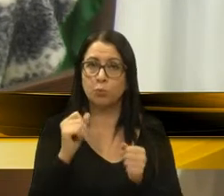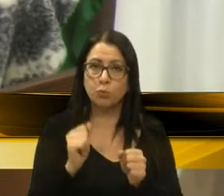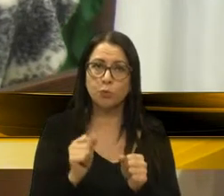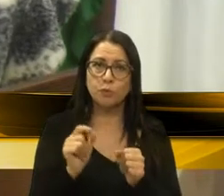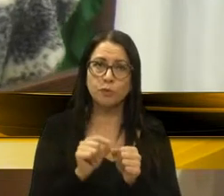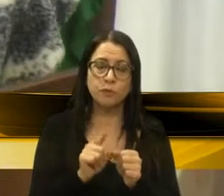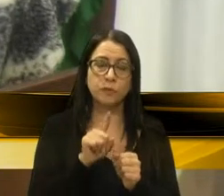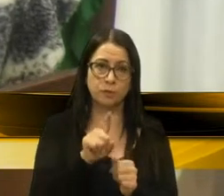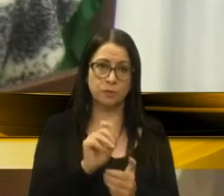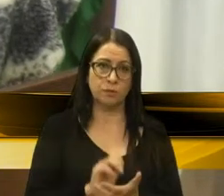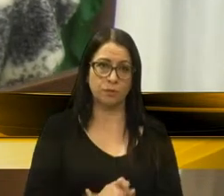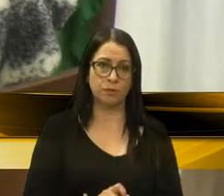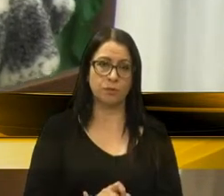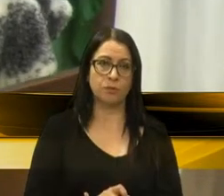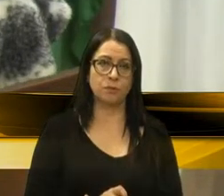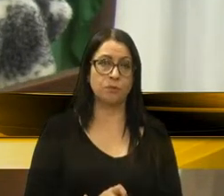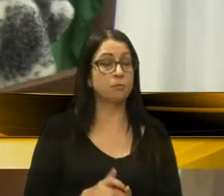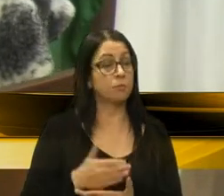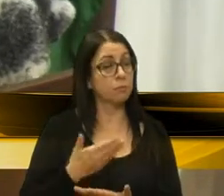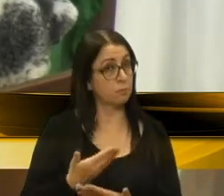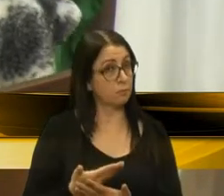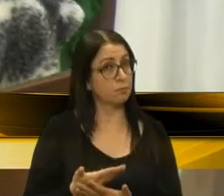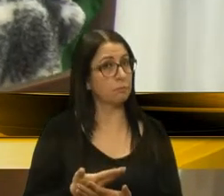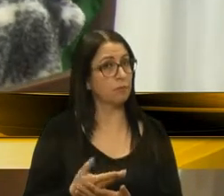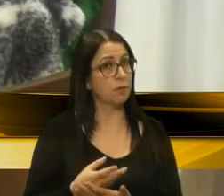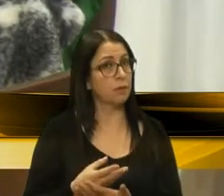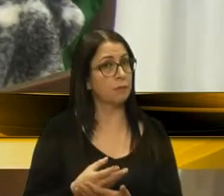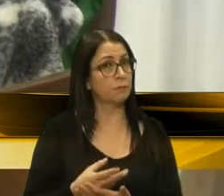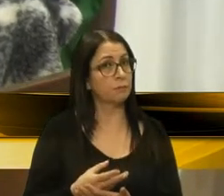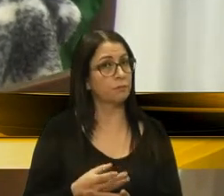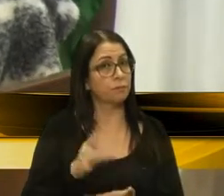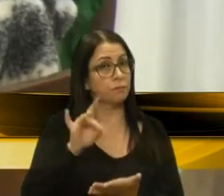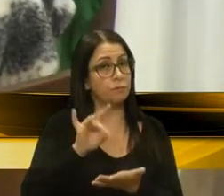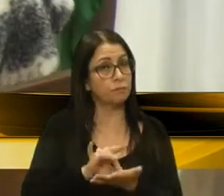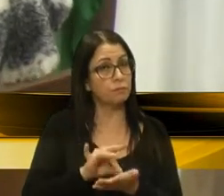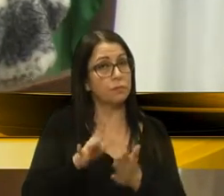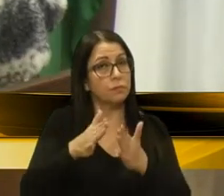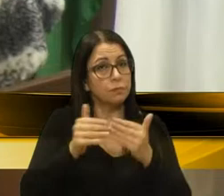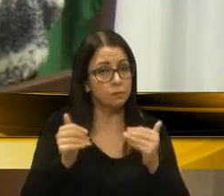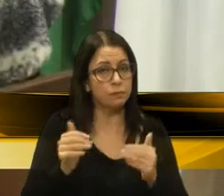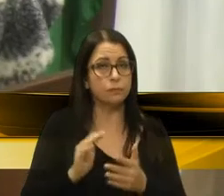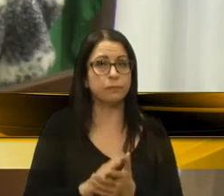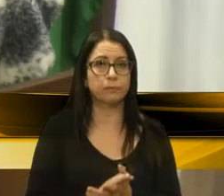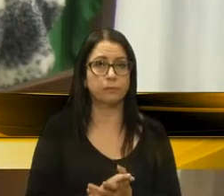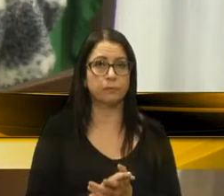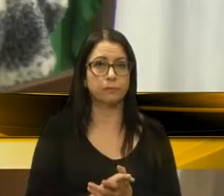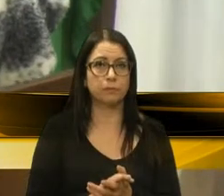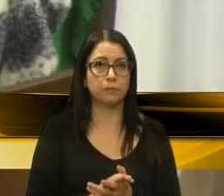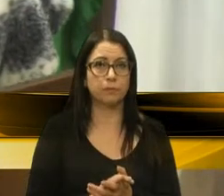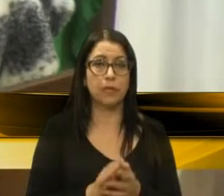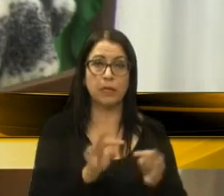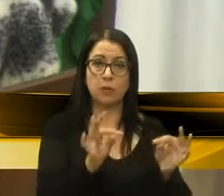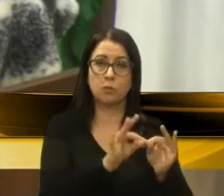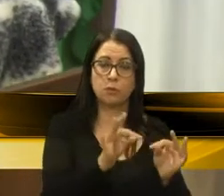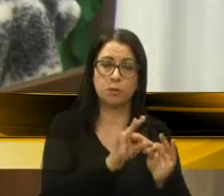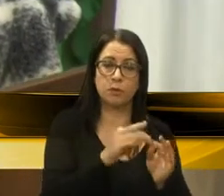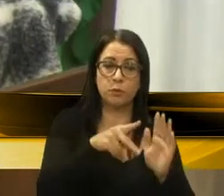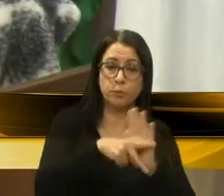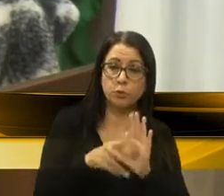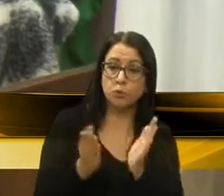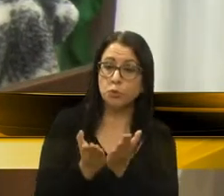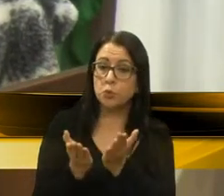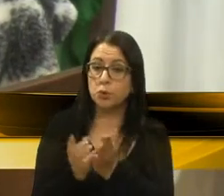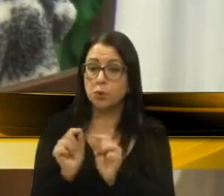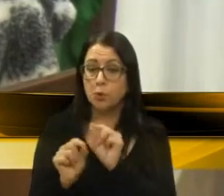então, encaminhar isso. Então, oficiar esse pedido. Estavam os técnicos do patrimônio